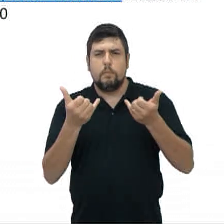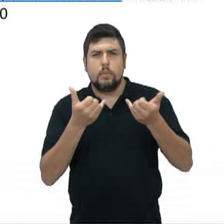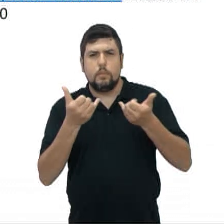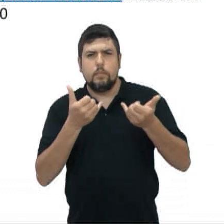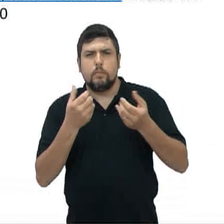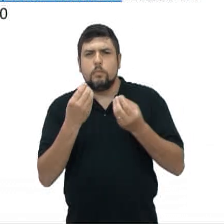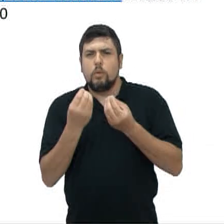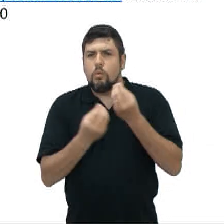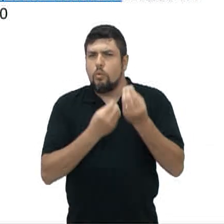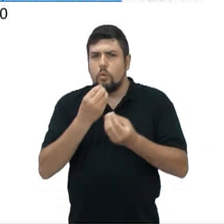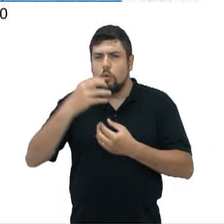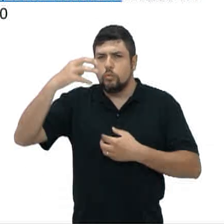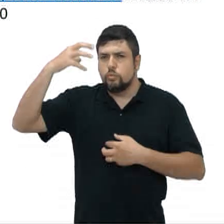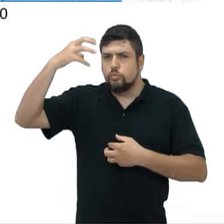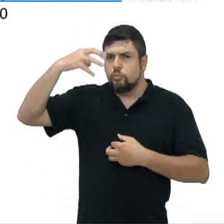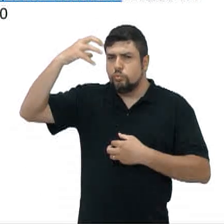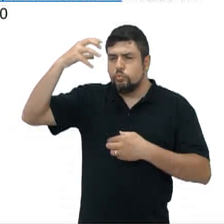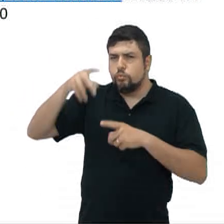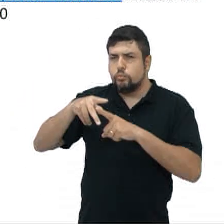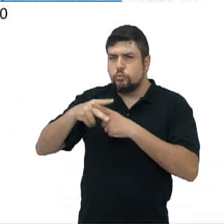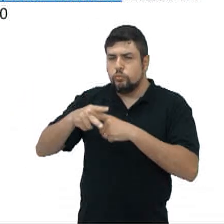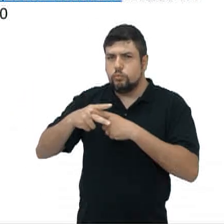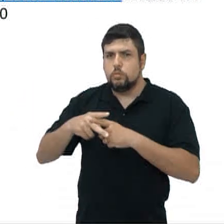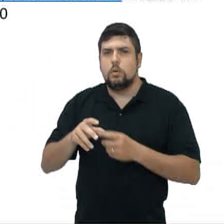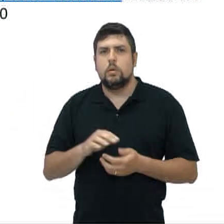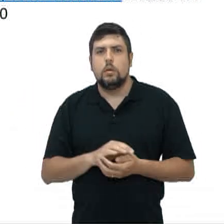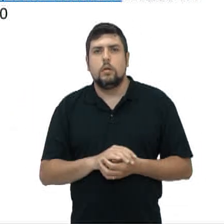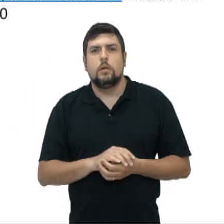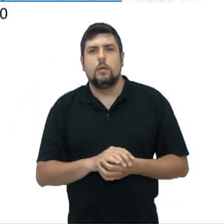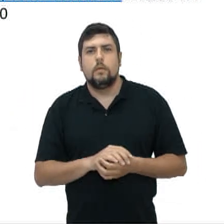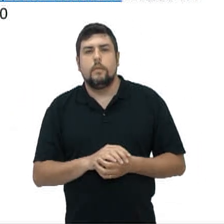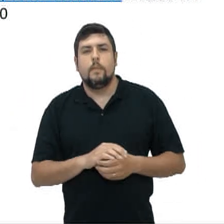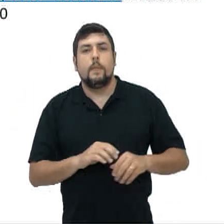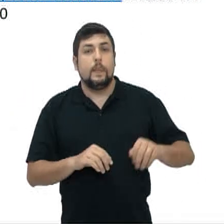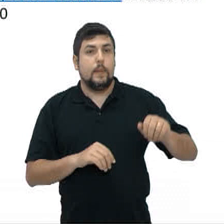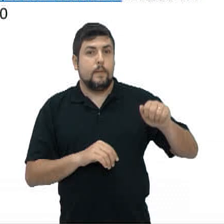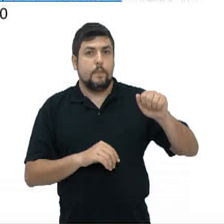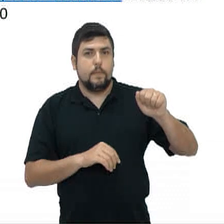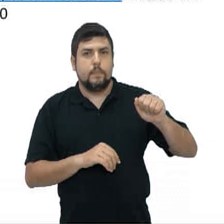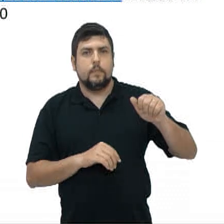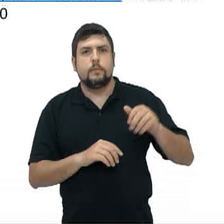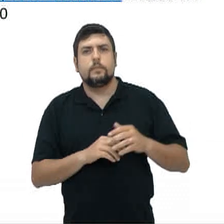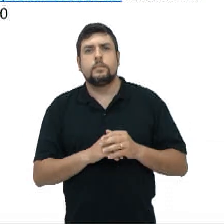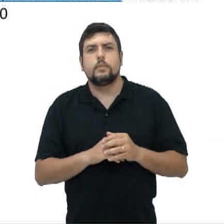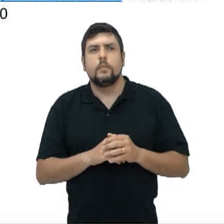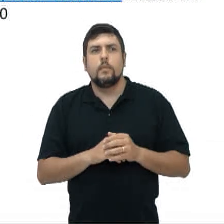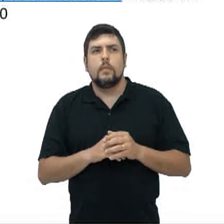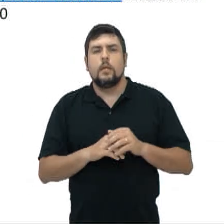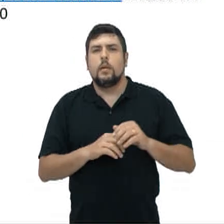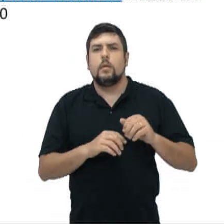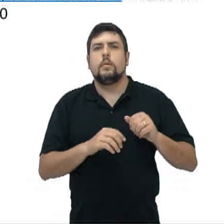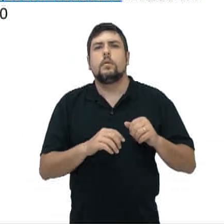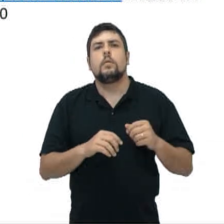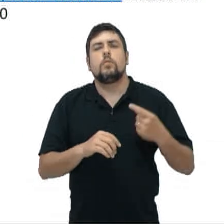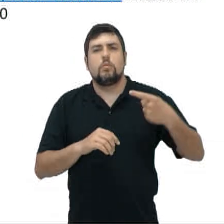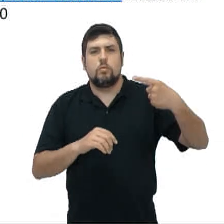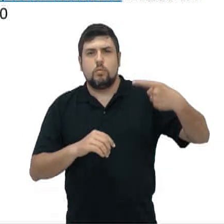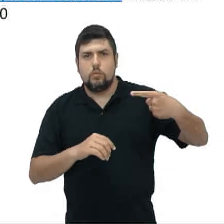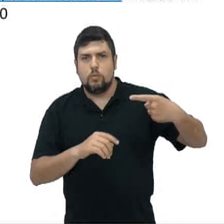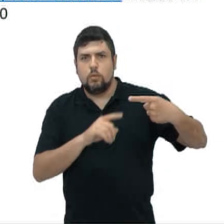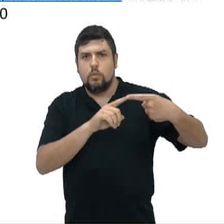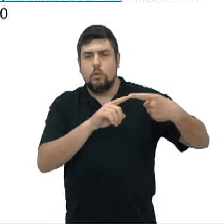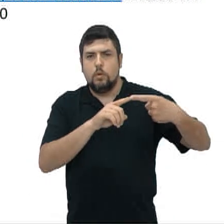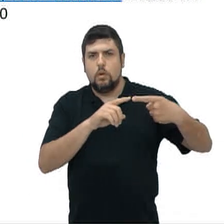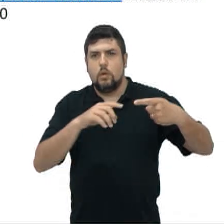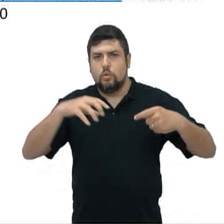chuveiro elétrico. Afirma-se que, afirmativa A voltagem 220 é a energia